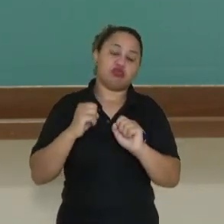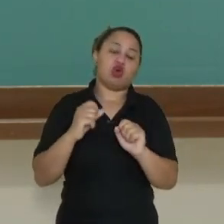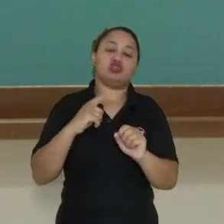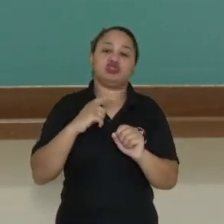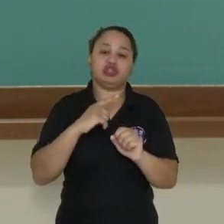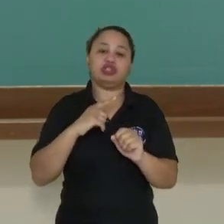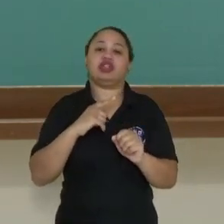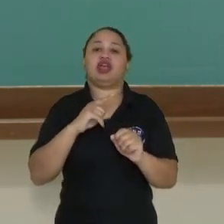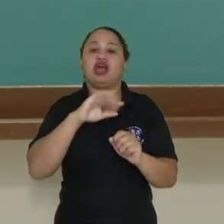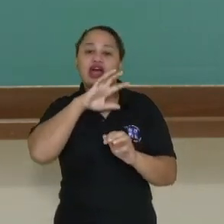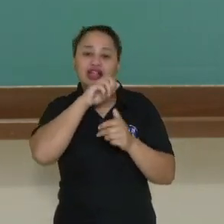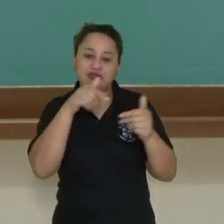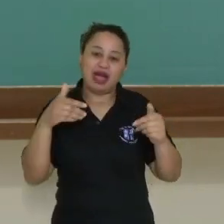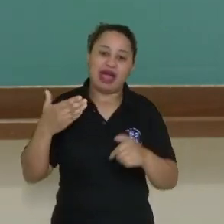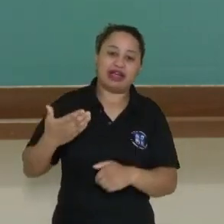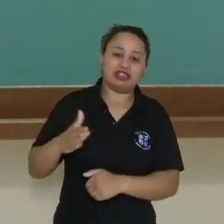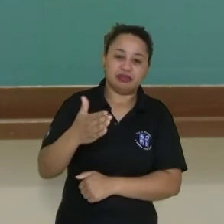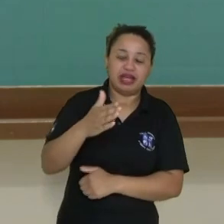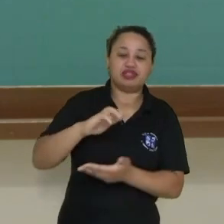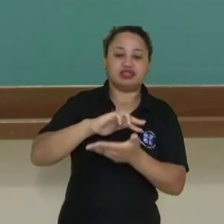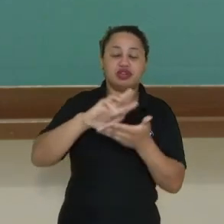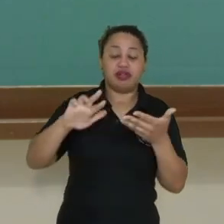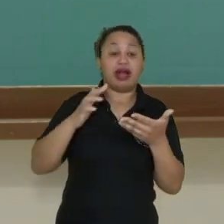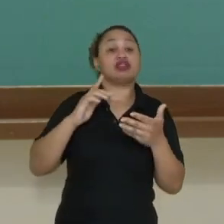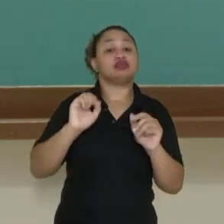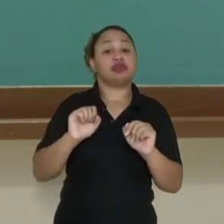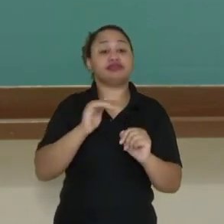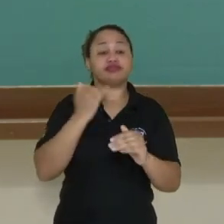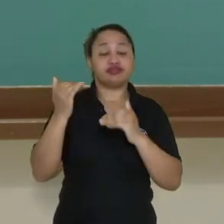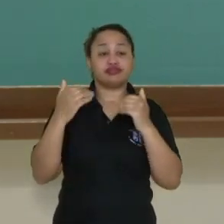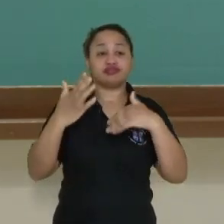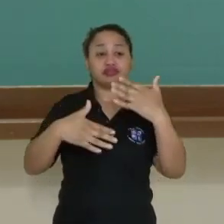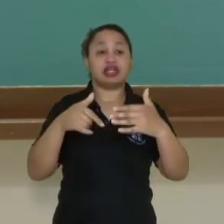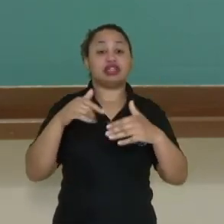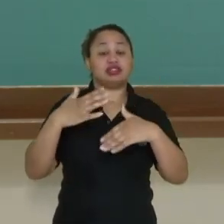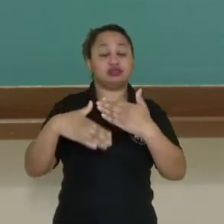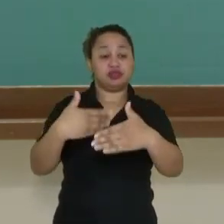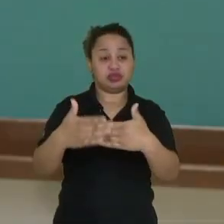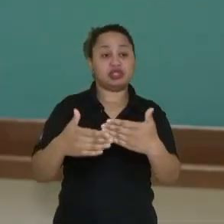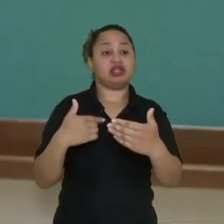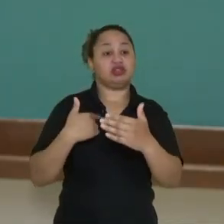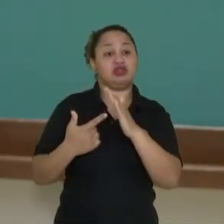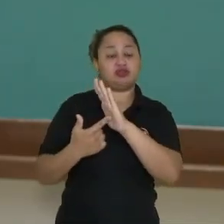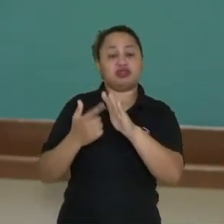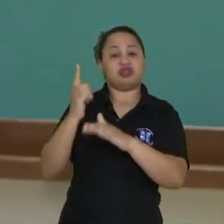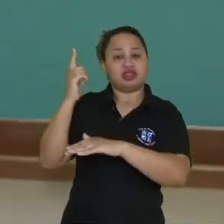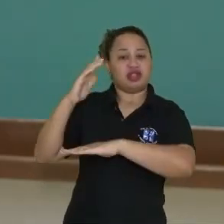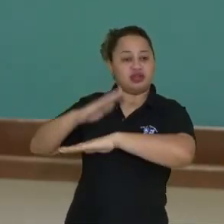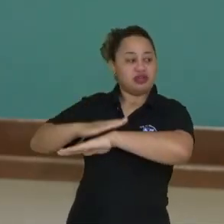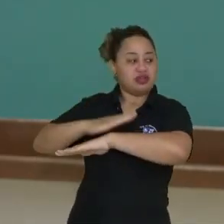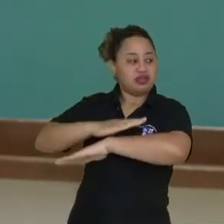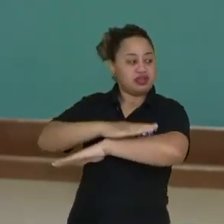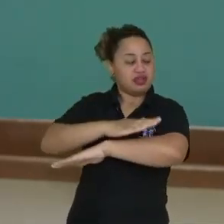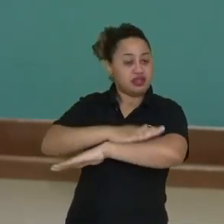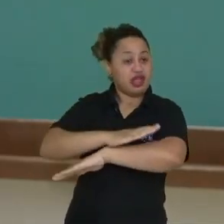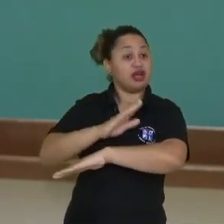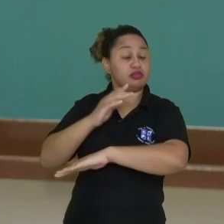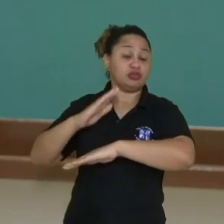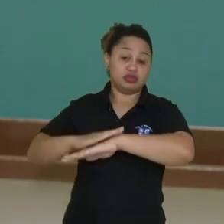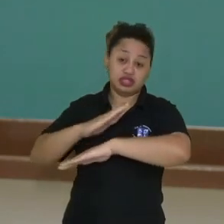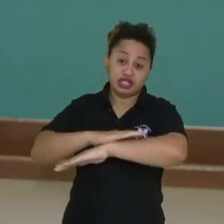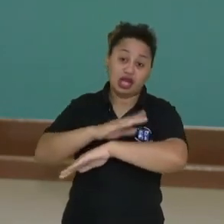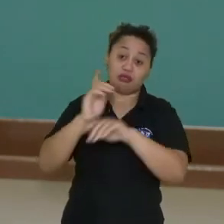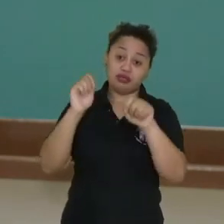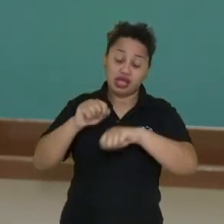morte de animais, morte de peixes e tudo mais. Então esse é um processo de eutrofização. Como eu mostrei um sapinho aqui, o sapo tem a possibilidade de sair desse ambiente. Agora